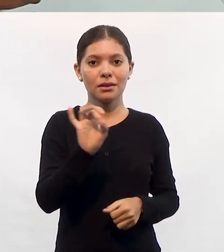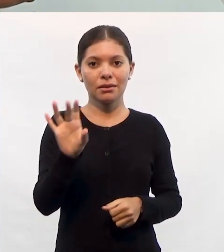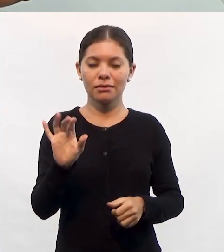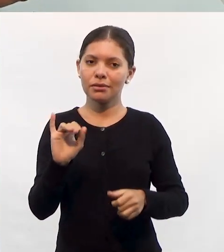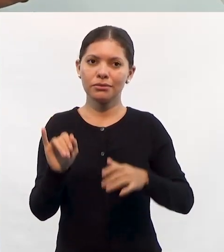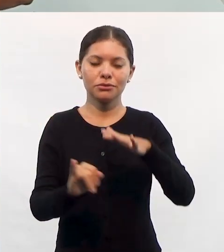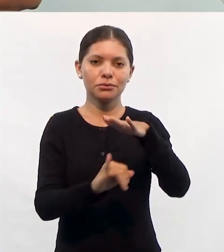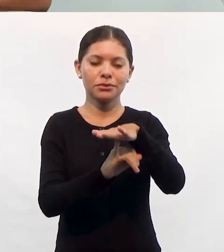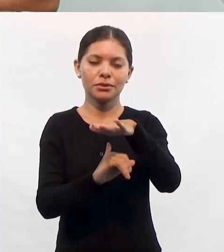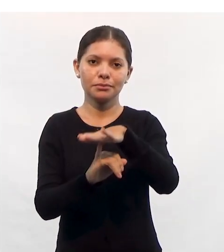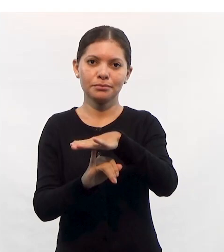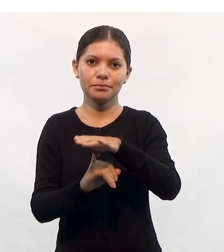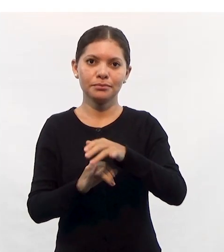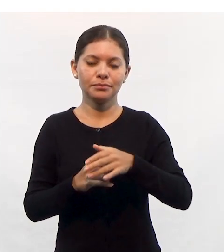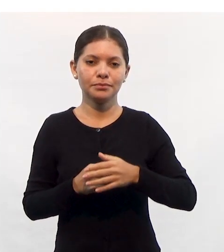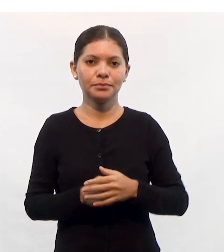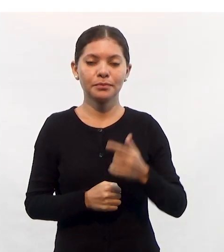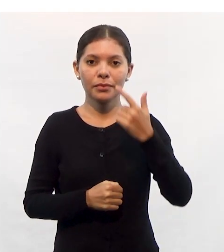empresa